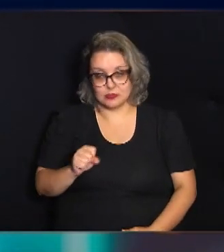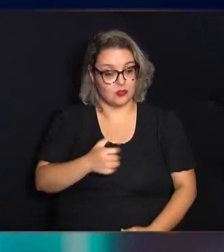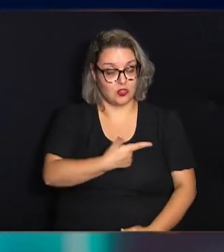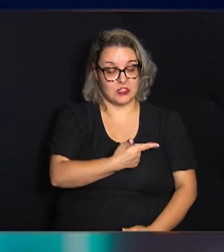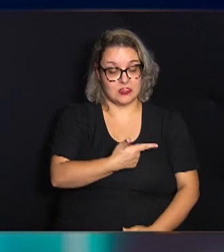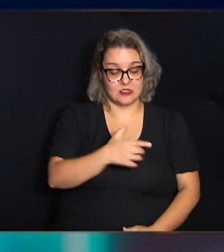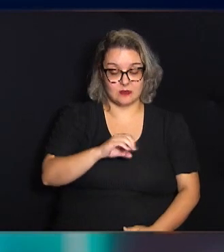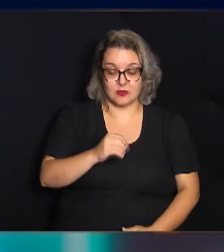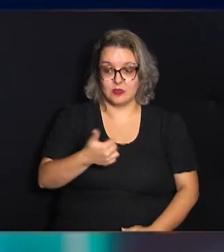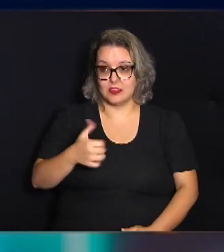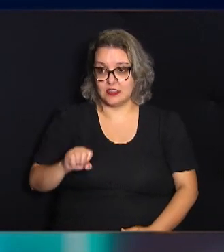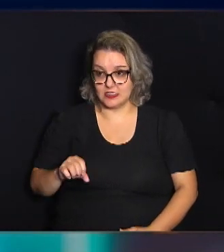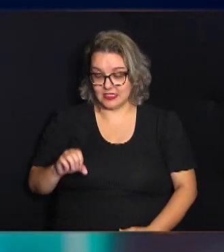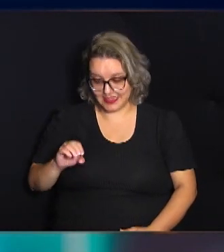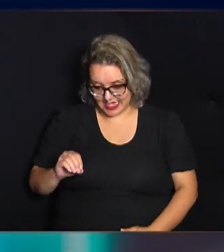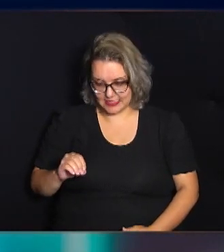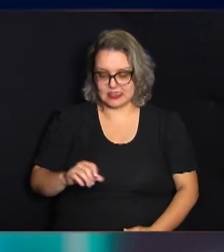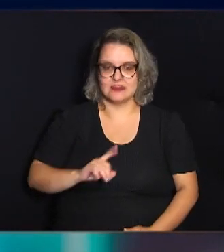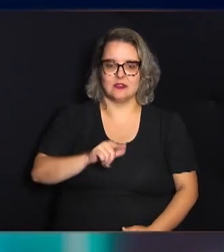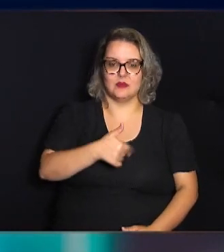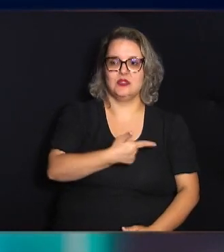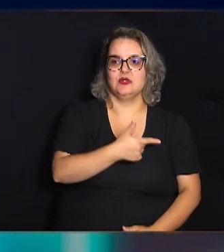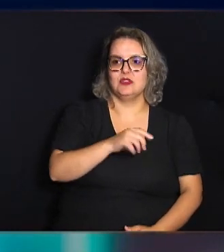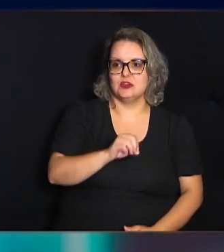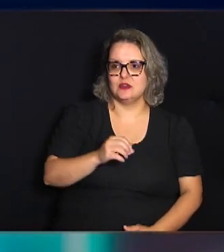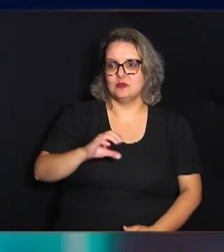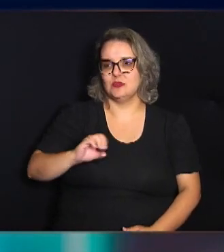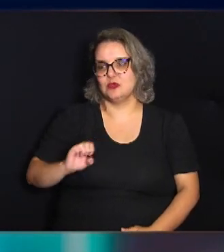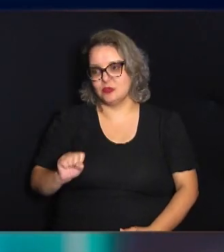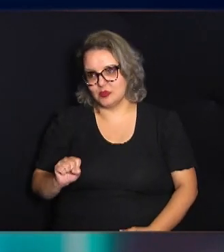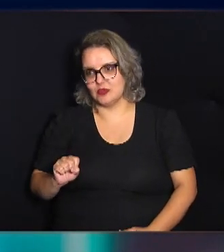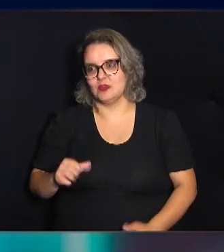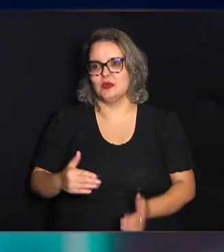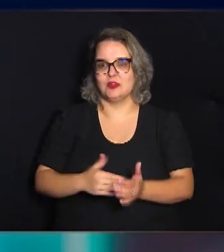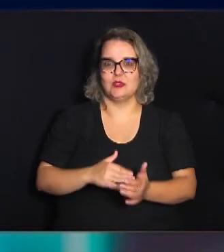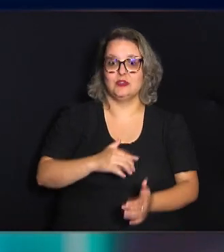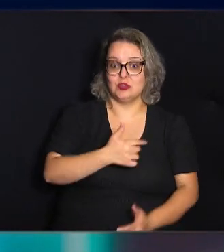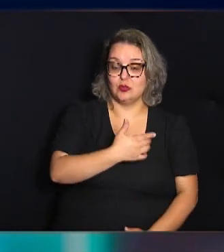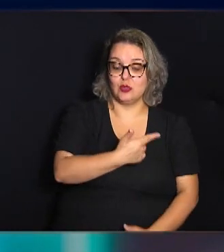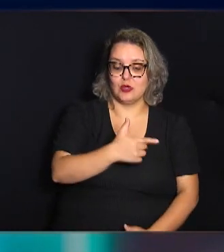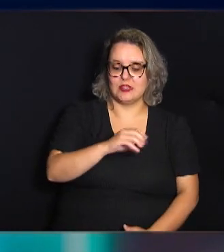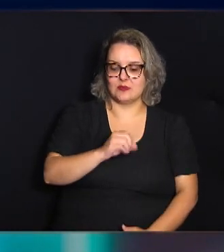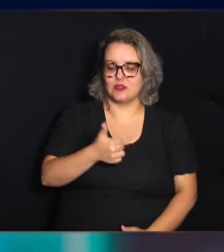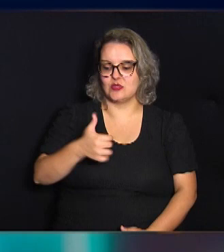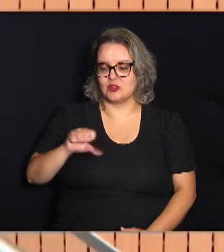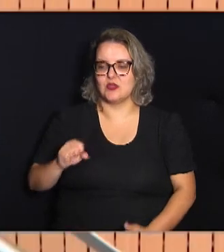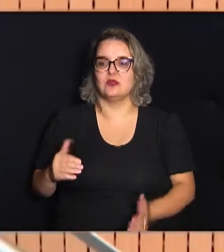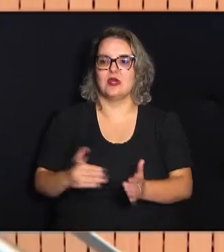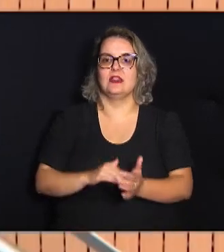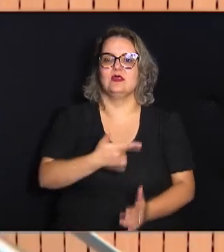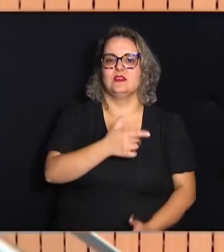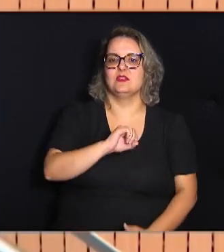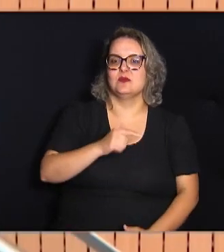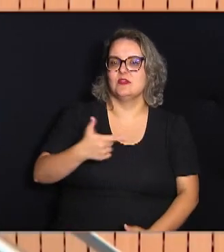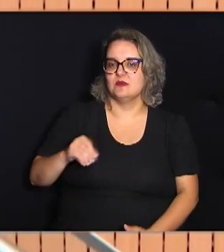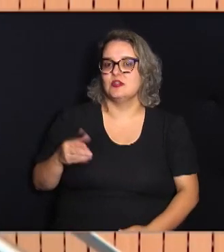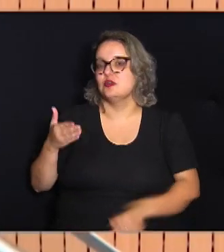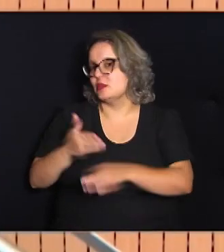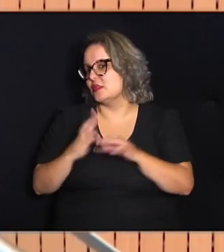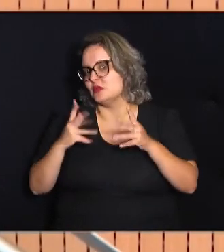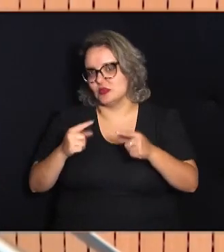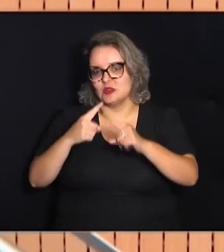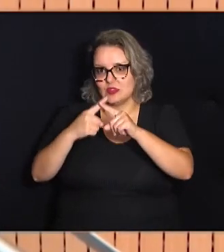a 2020, participando dos demais campeonatos sul-americanos e todos os campeonatos mundiais. E é